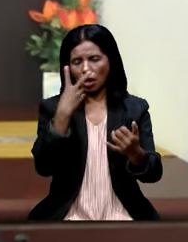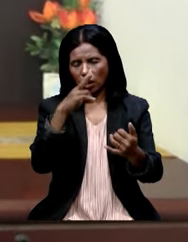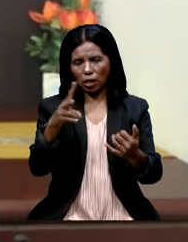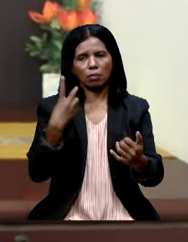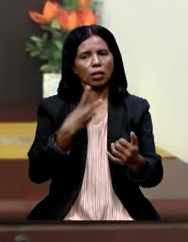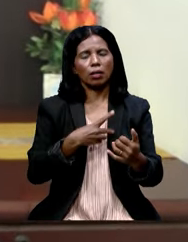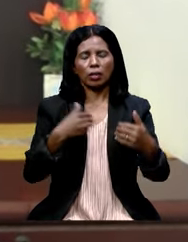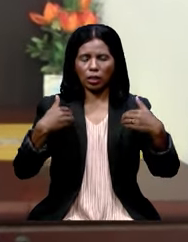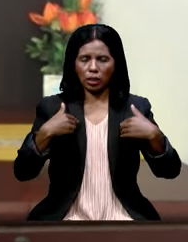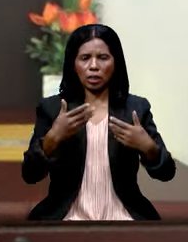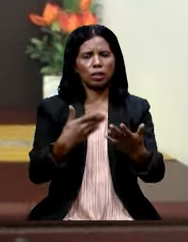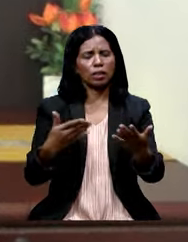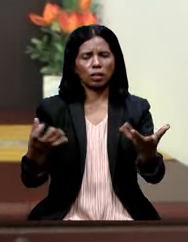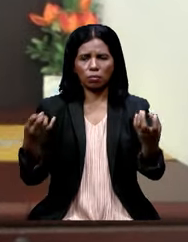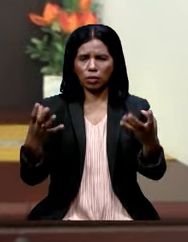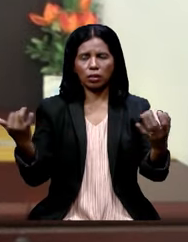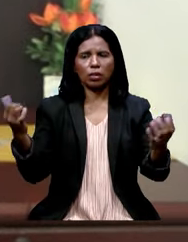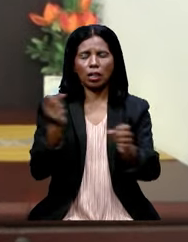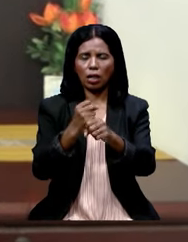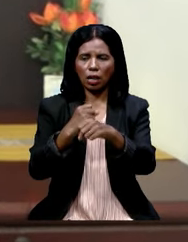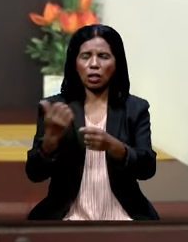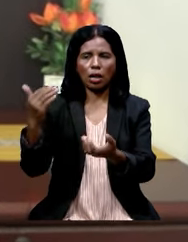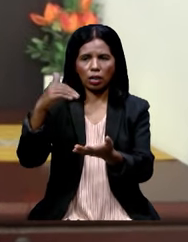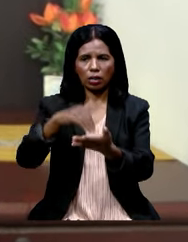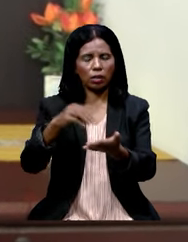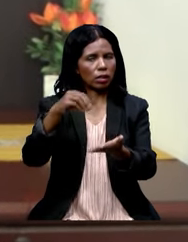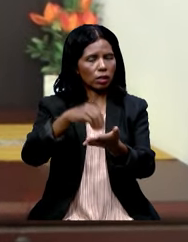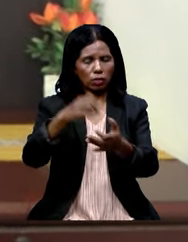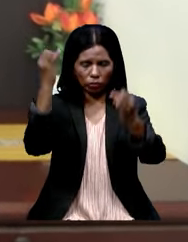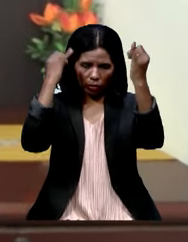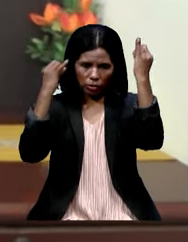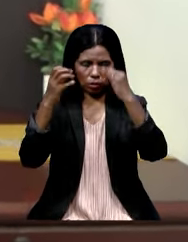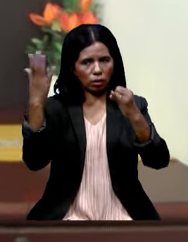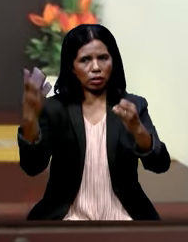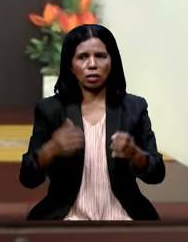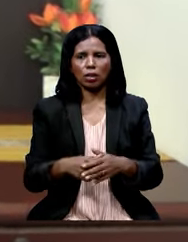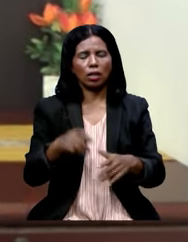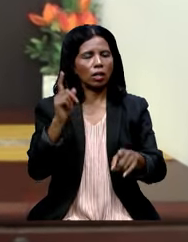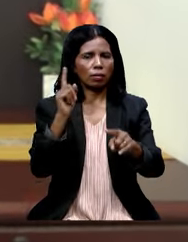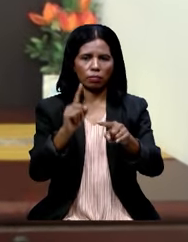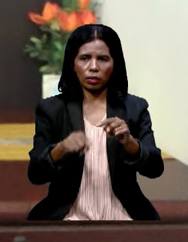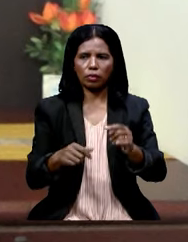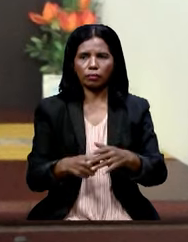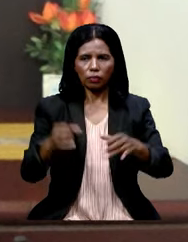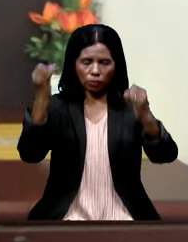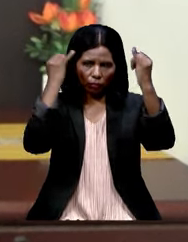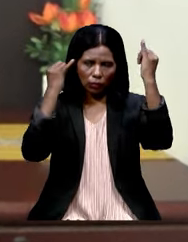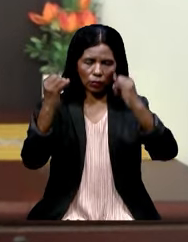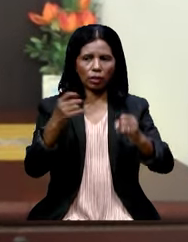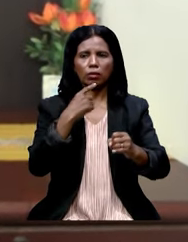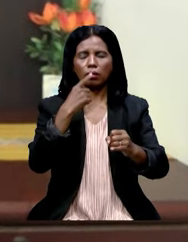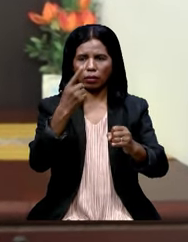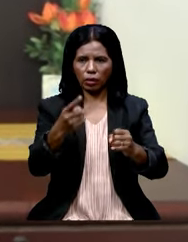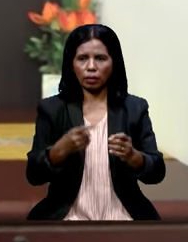tá que é produto barato, mas se repete, mas bem ser lá tá a informação, né, na ba. Então, Daniela Bele, informação né, tá tete